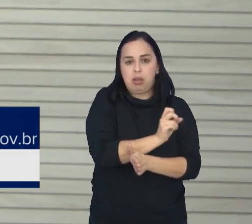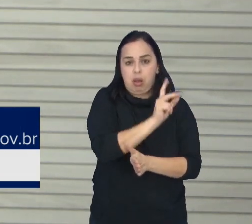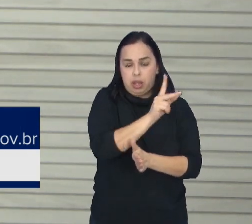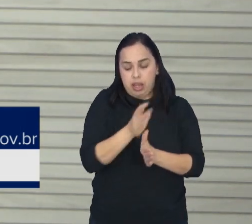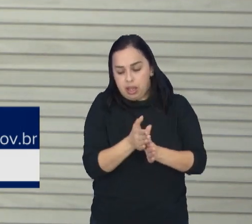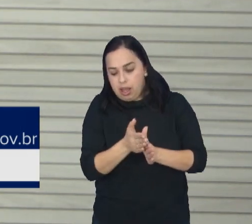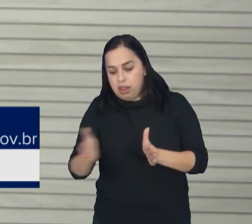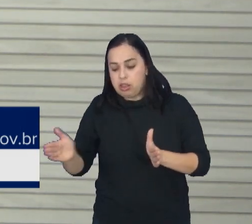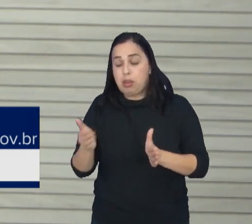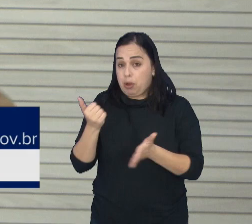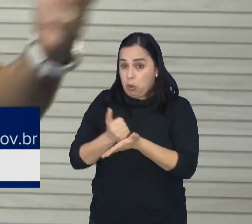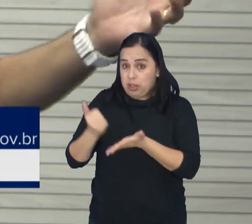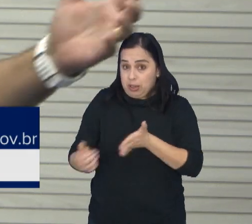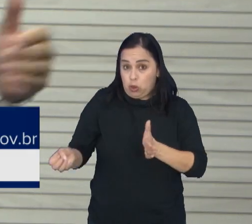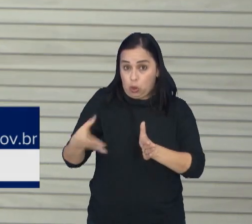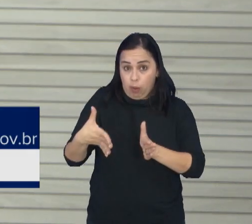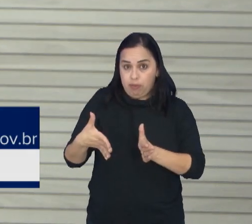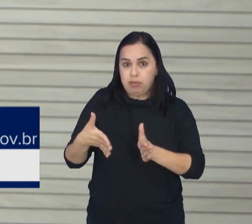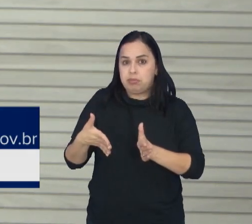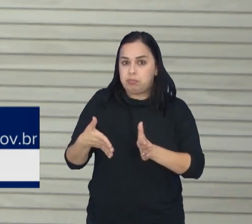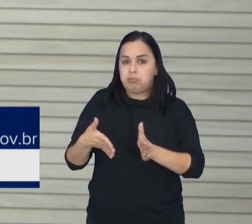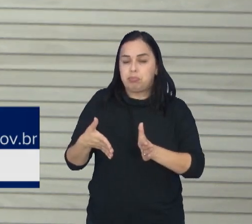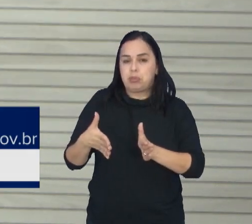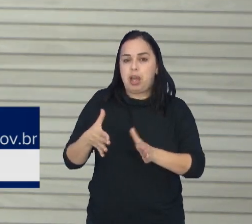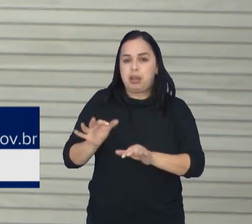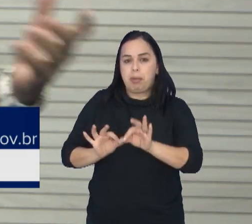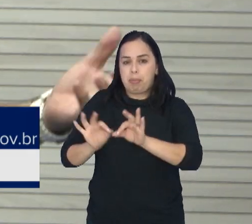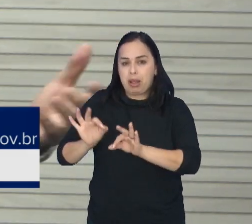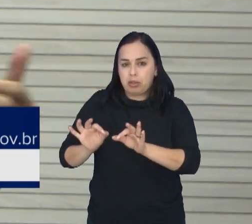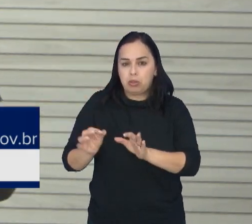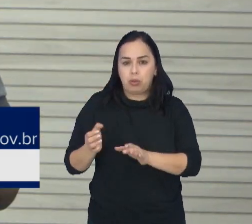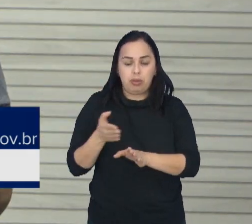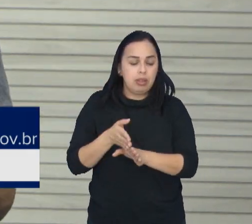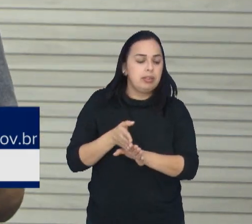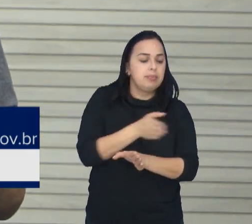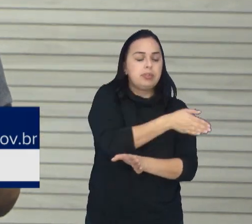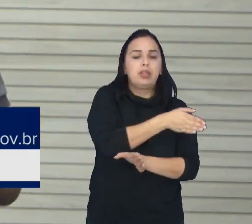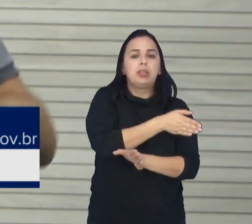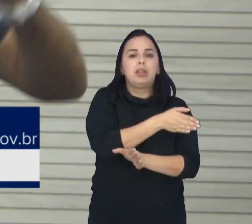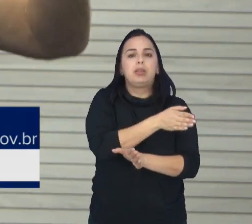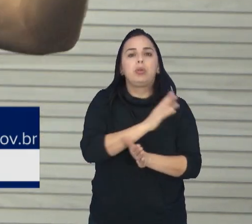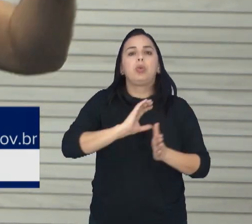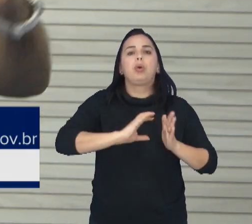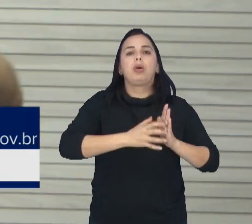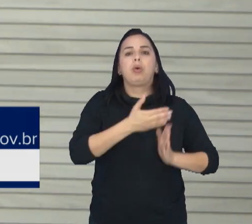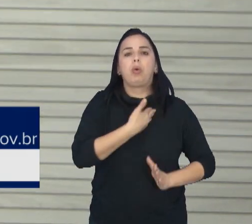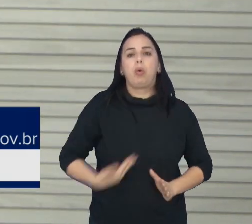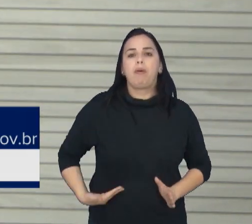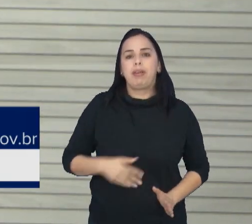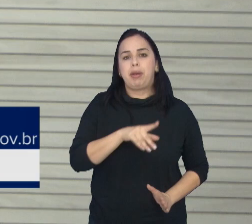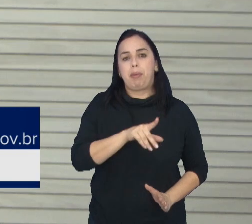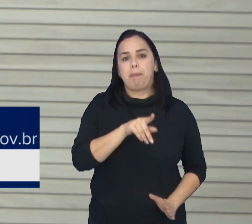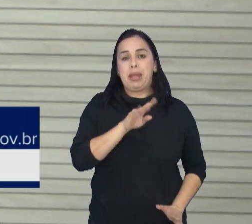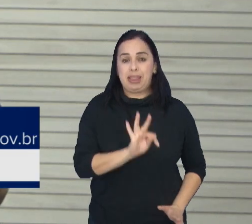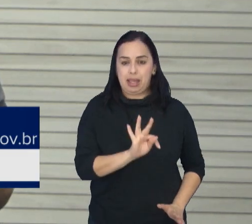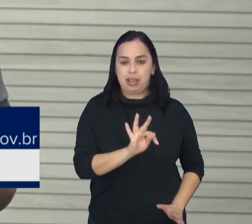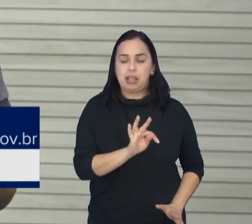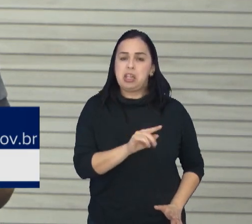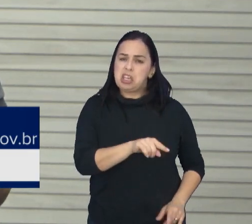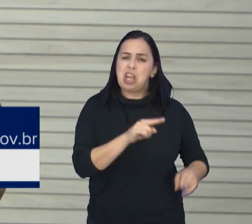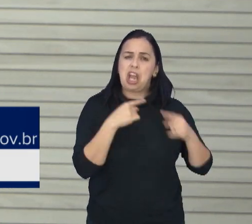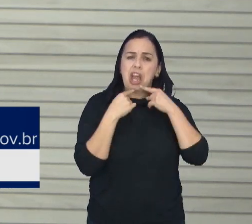para os contratados depois. E aí fica o meu questionamento, se na época do governo PT, que tanto questiona o